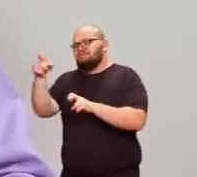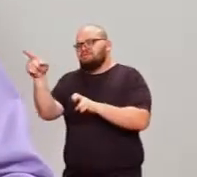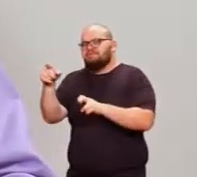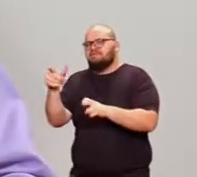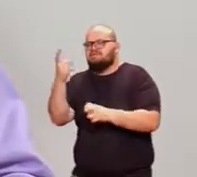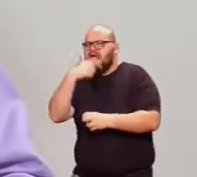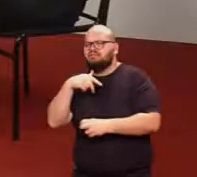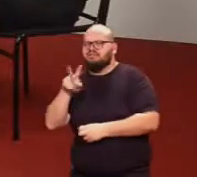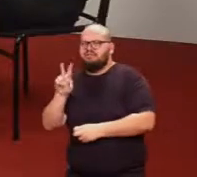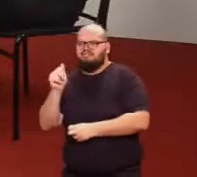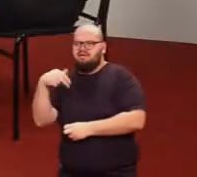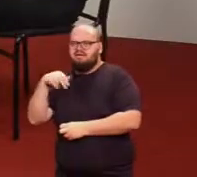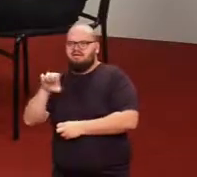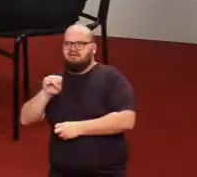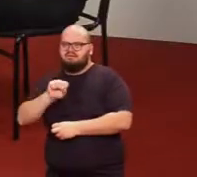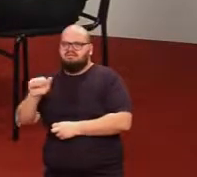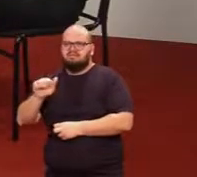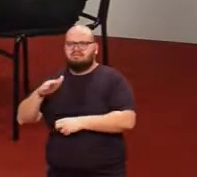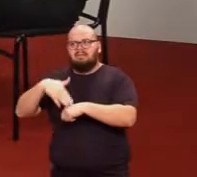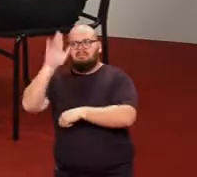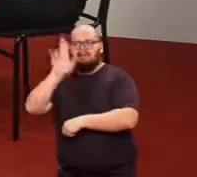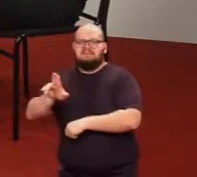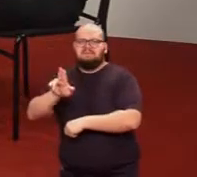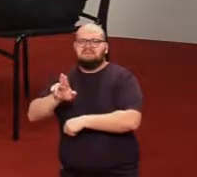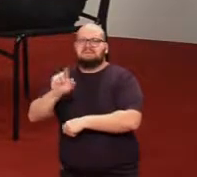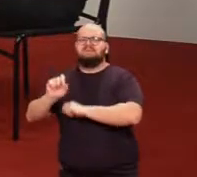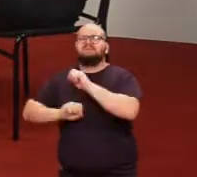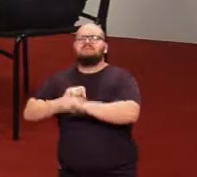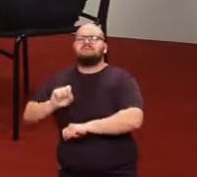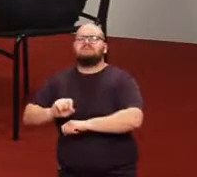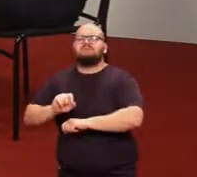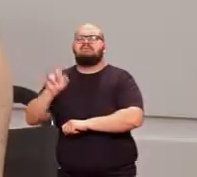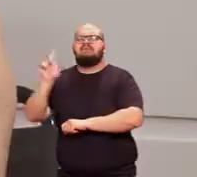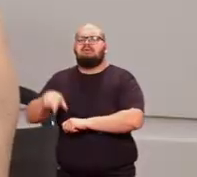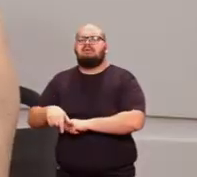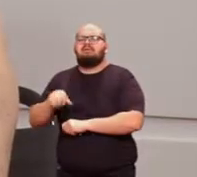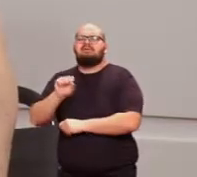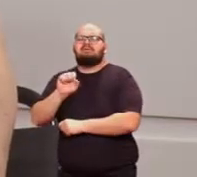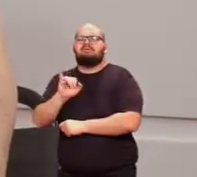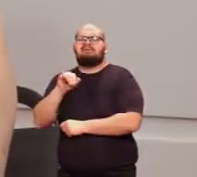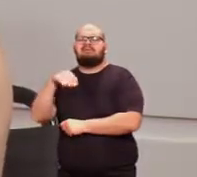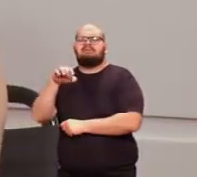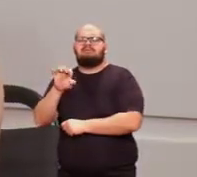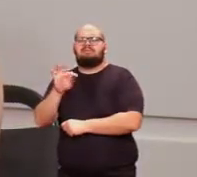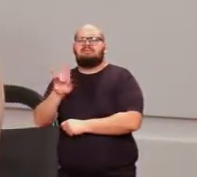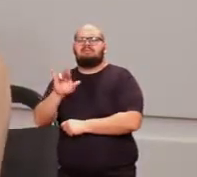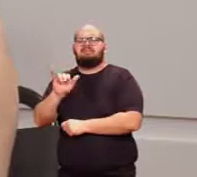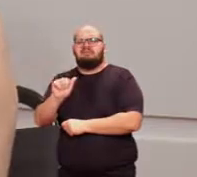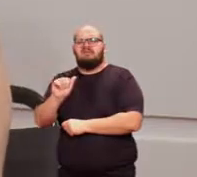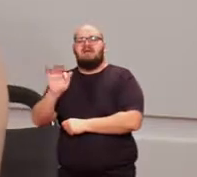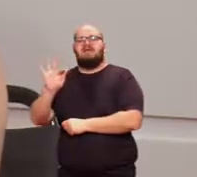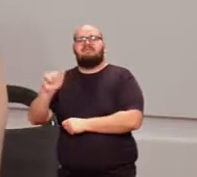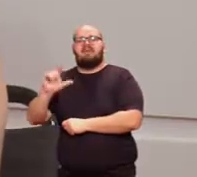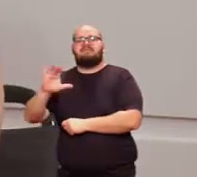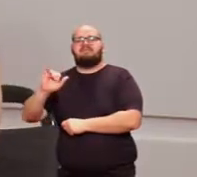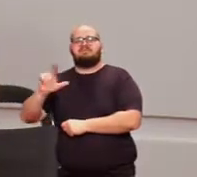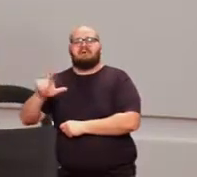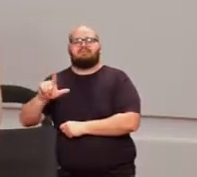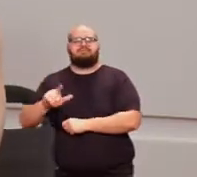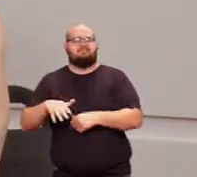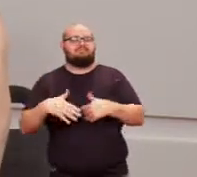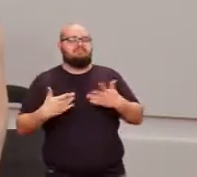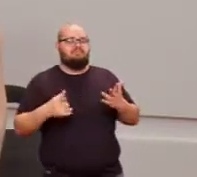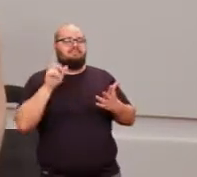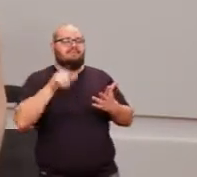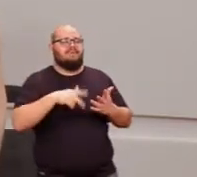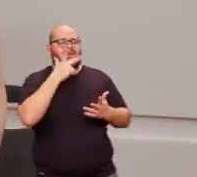Vanessa trabalha mais. O que é simetria, professora? A simetria é a gente conseguir observar os dois lados o mais